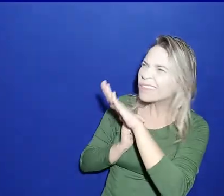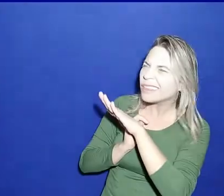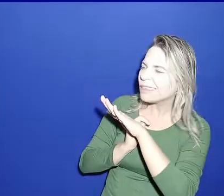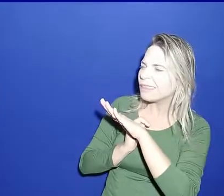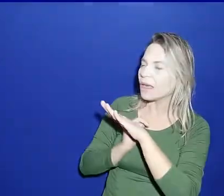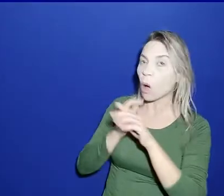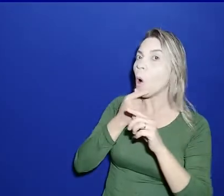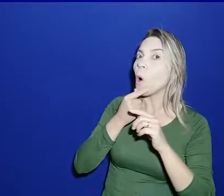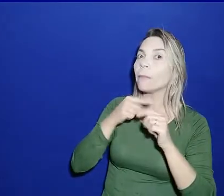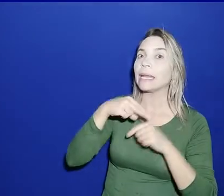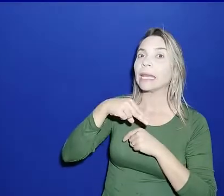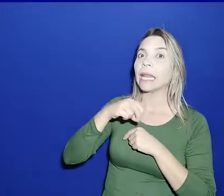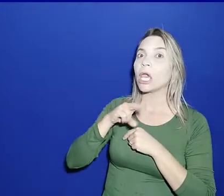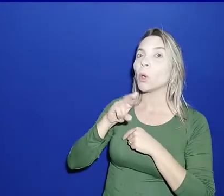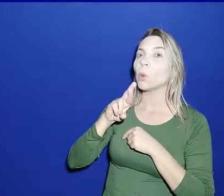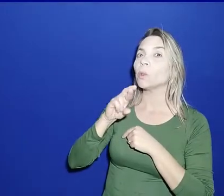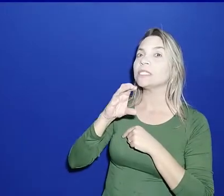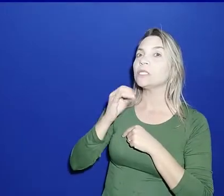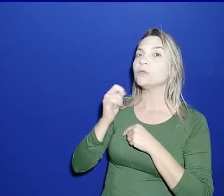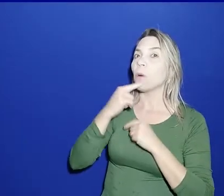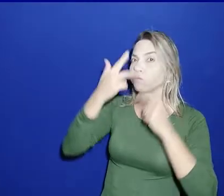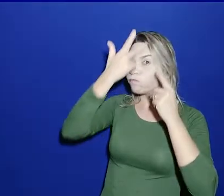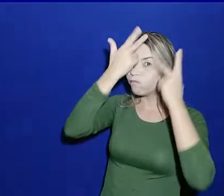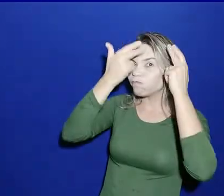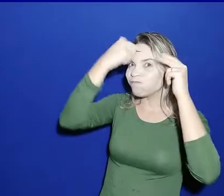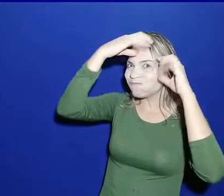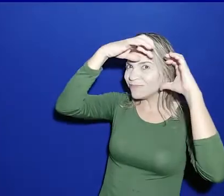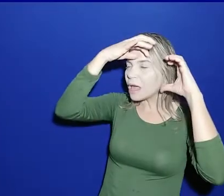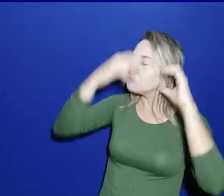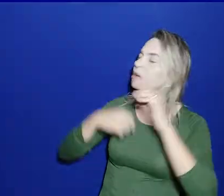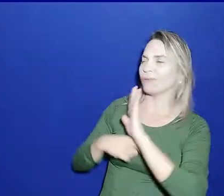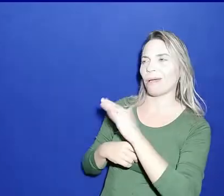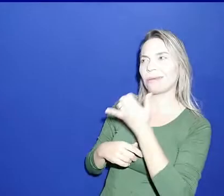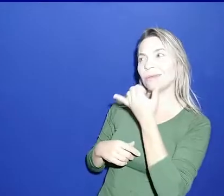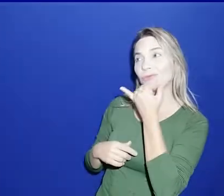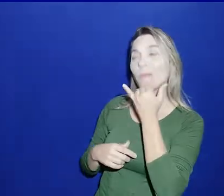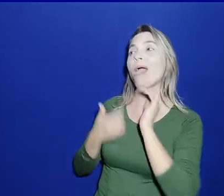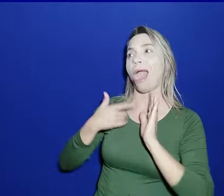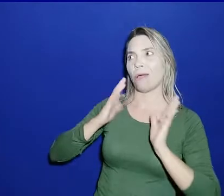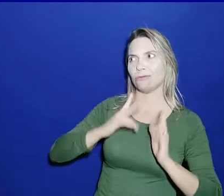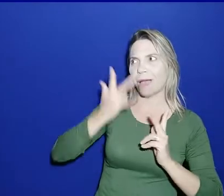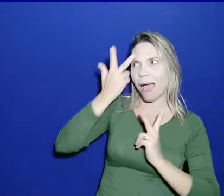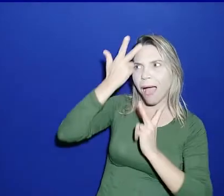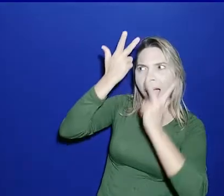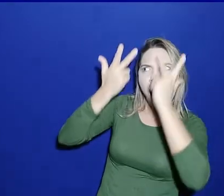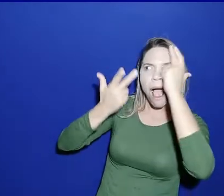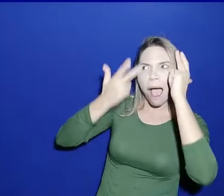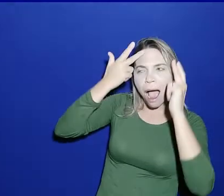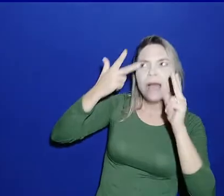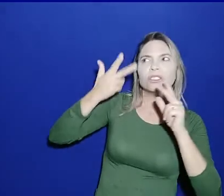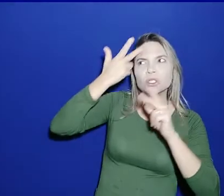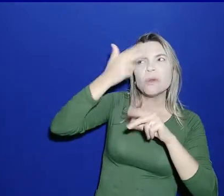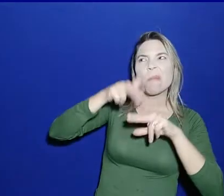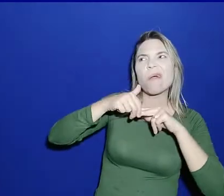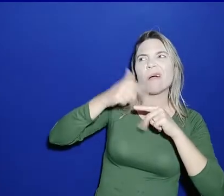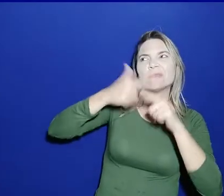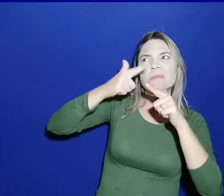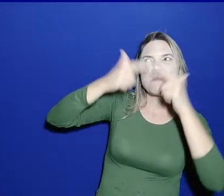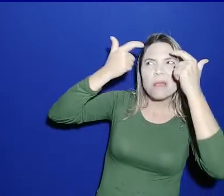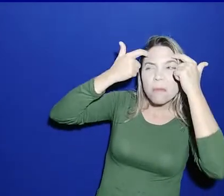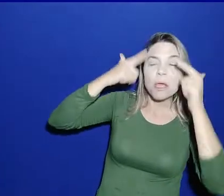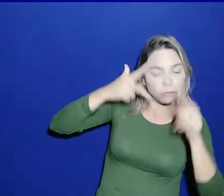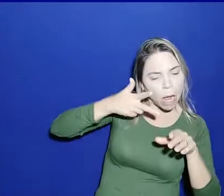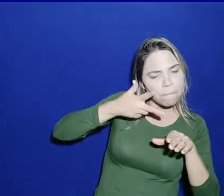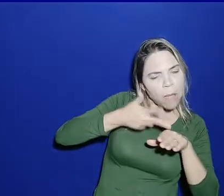lá dentro, eu nunca encontrei ideias. Eu não sei te dizer qual é a forma do raciocínio, mas você pensa,